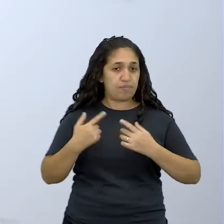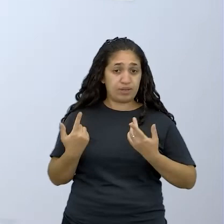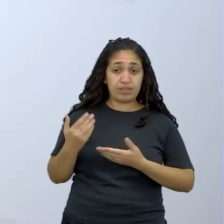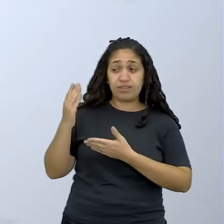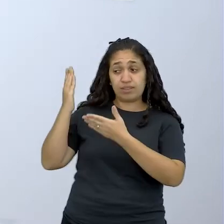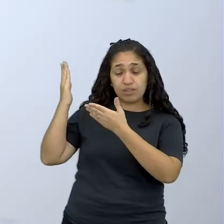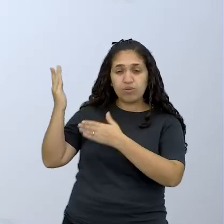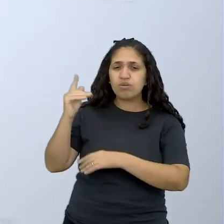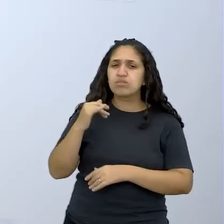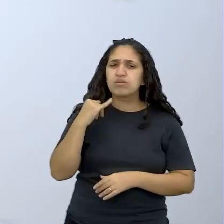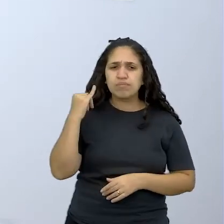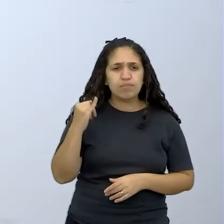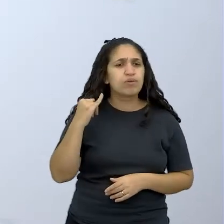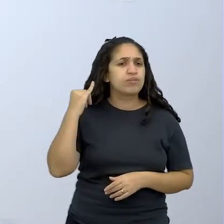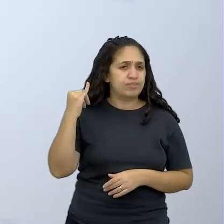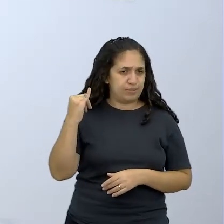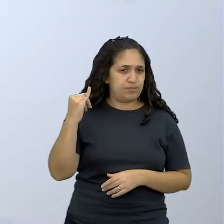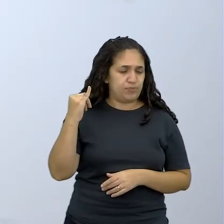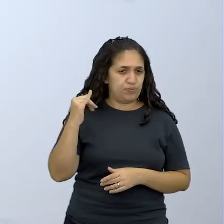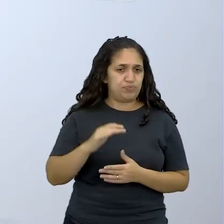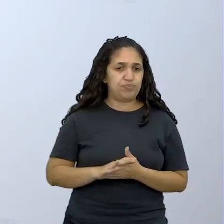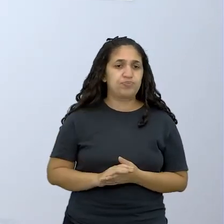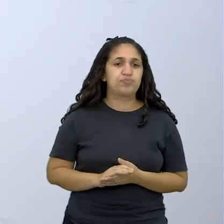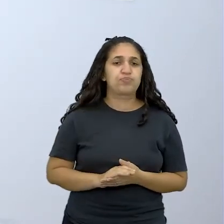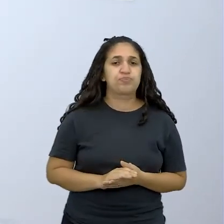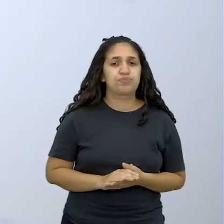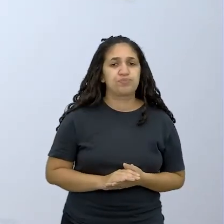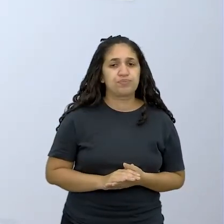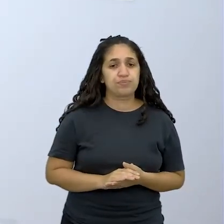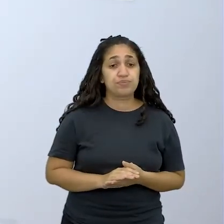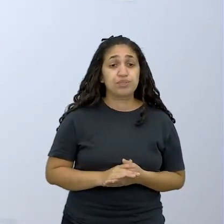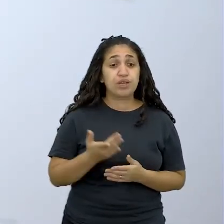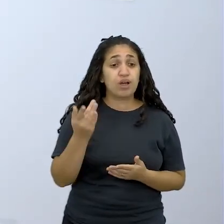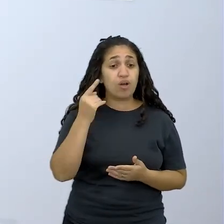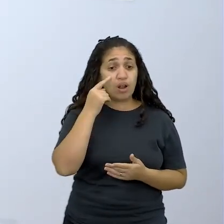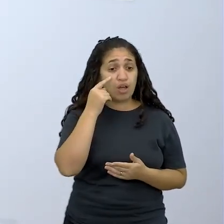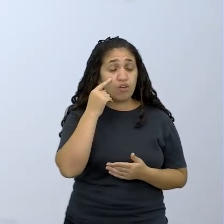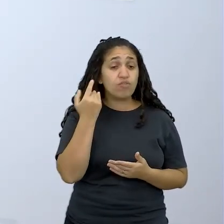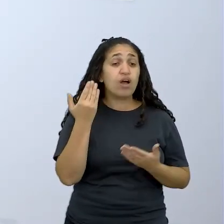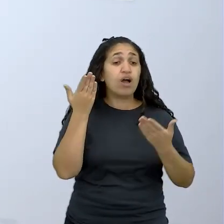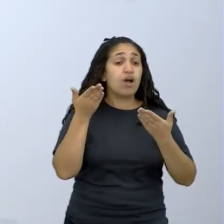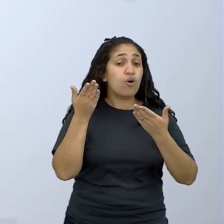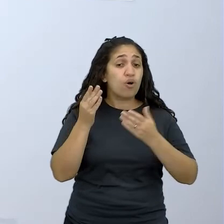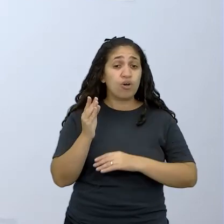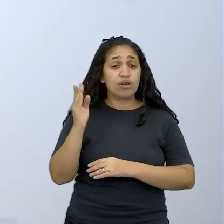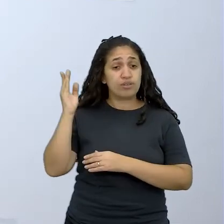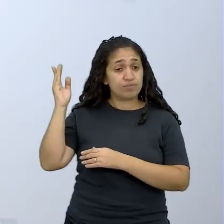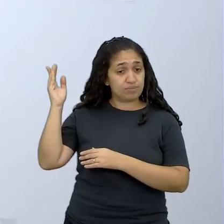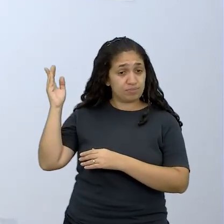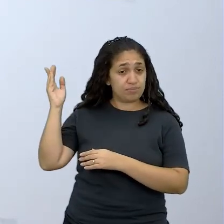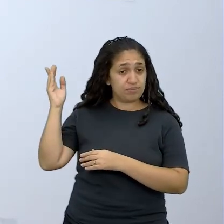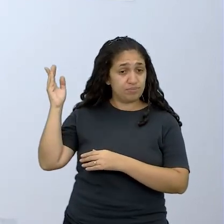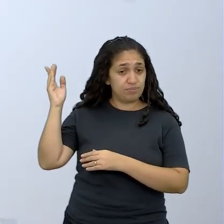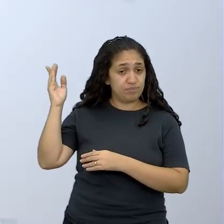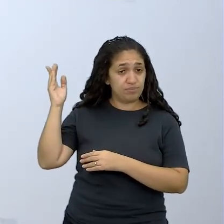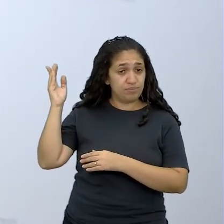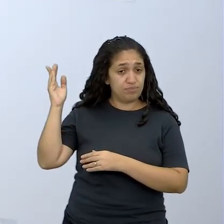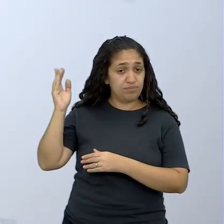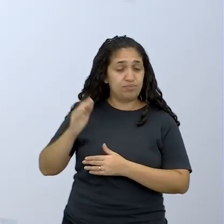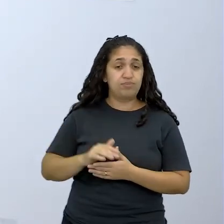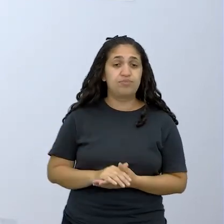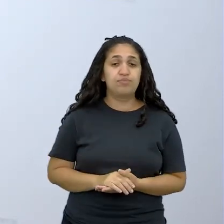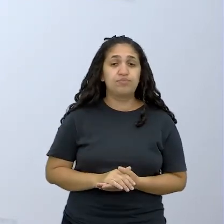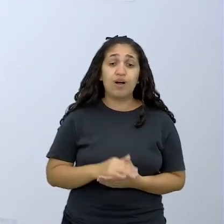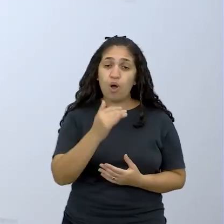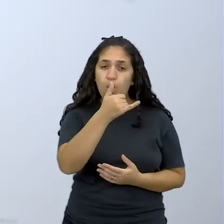são fontes aí, né, desse produto. E aí a gente entra também na questão ali, olha,